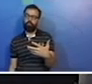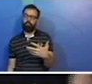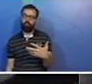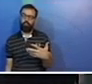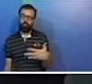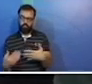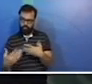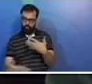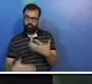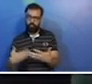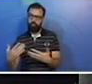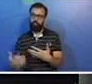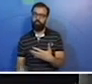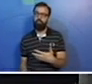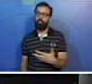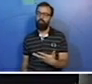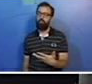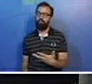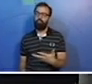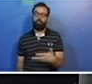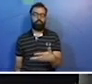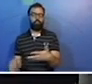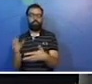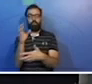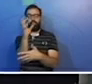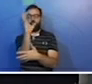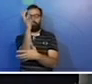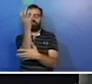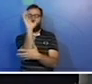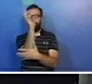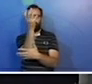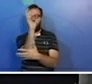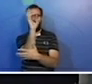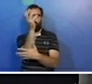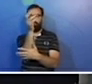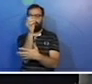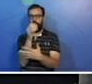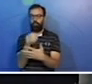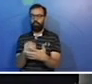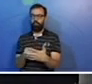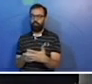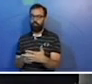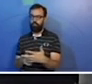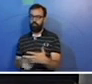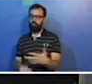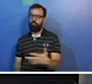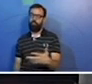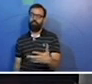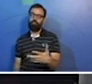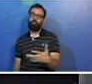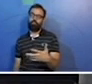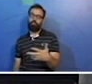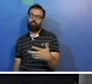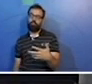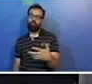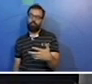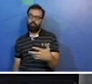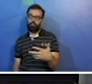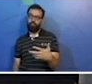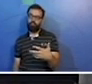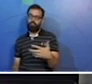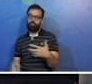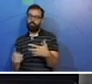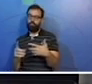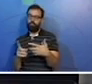Vamos para a cadeia alimentar 5. Começando pela planta aquática, já fizemos essa primeira da planta